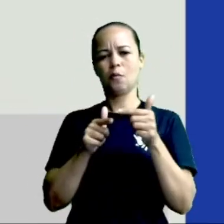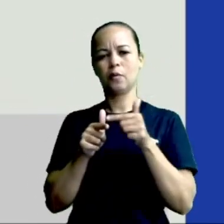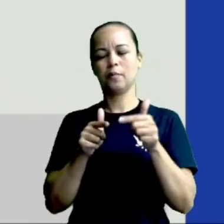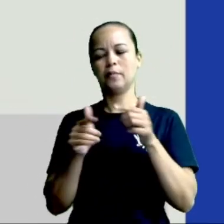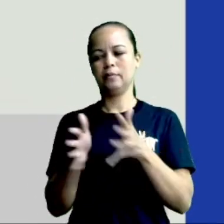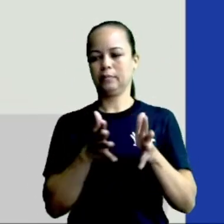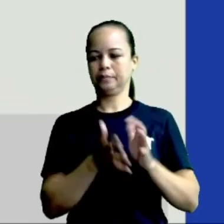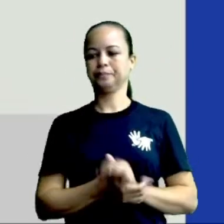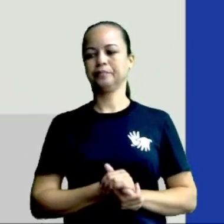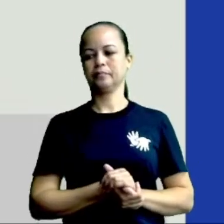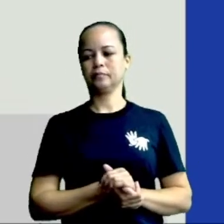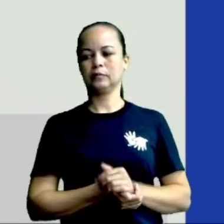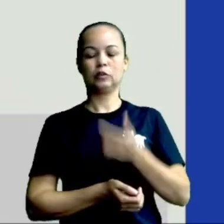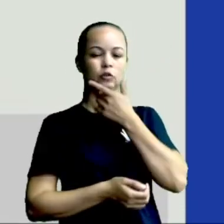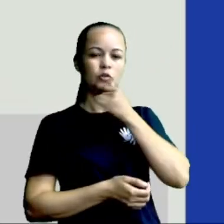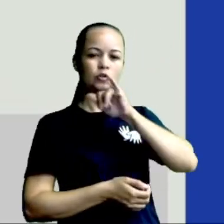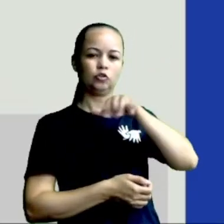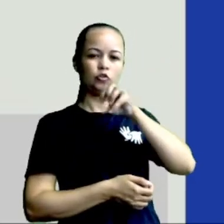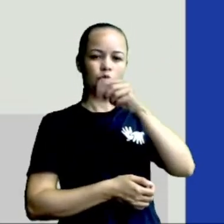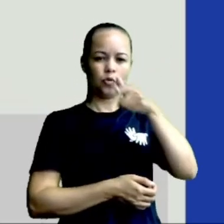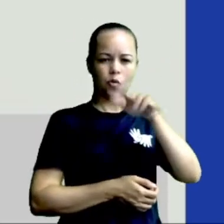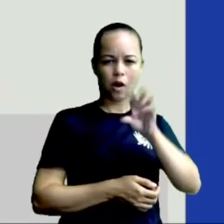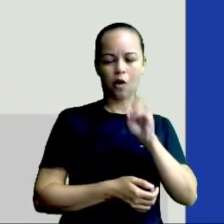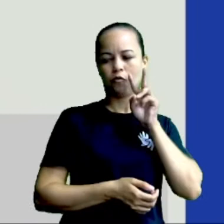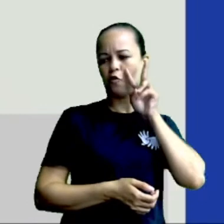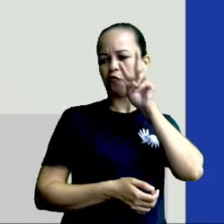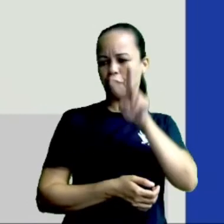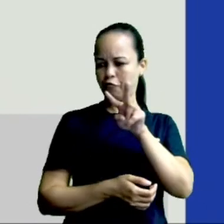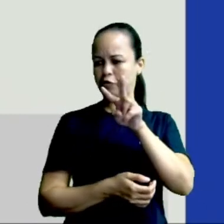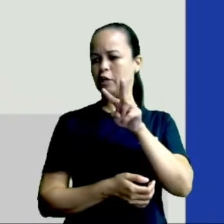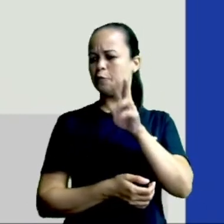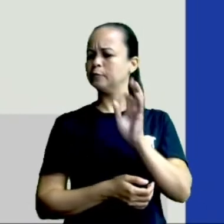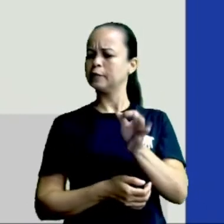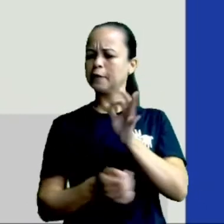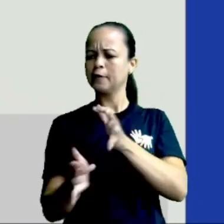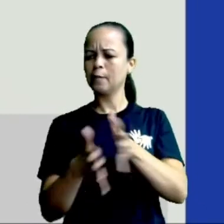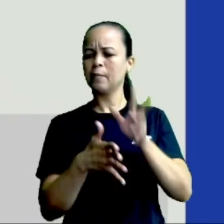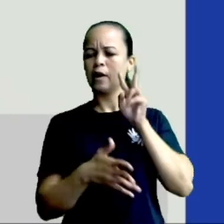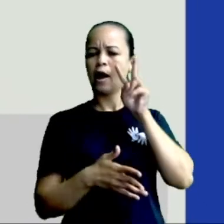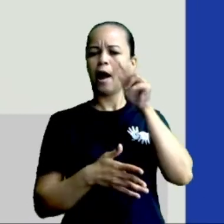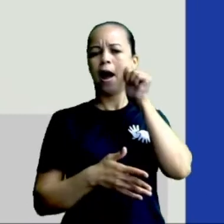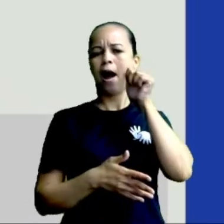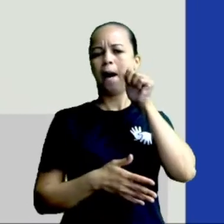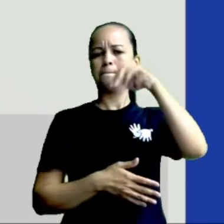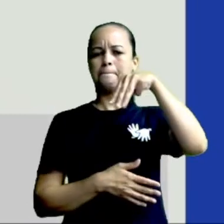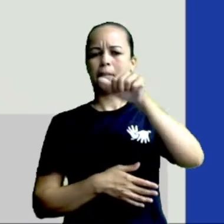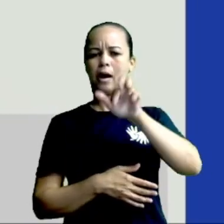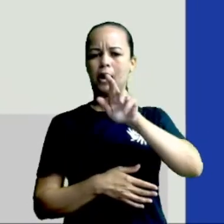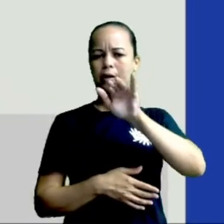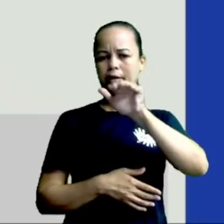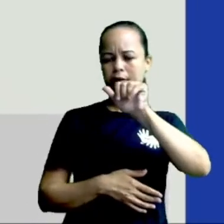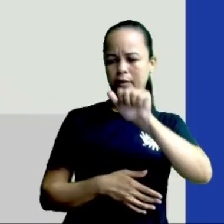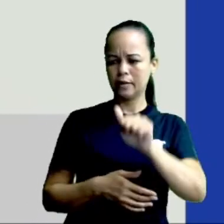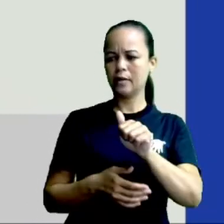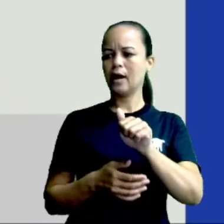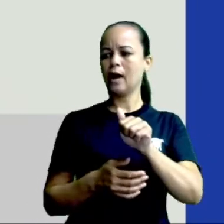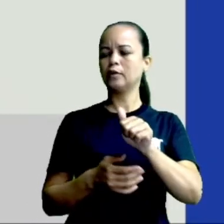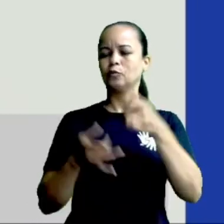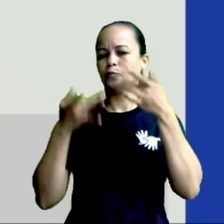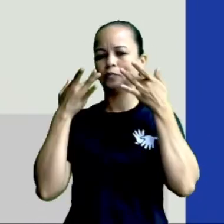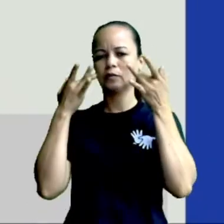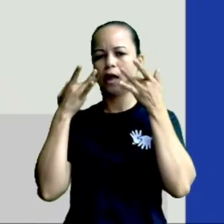no teatro, tá bom? O advérbio também pode ser classificado como advérbio de dúvida. Por